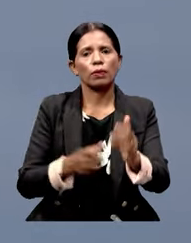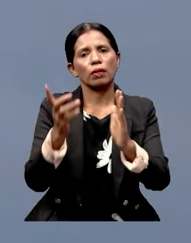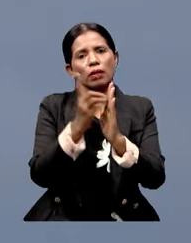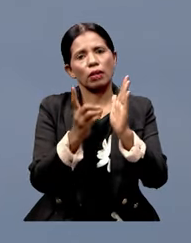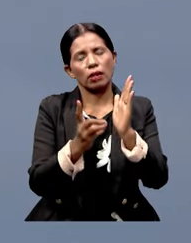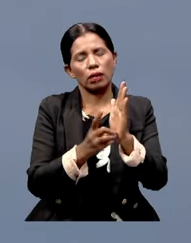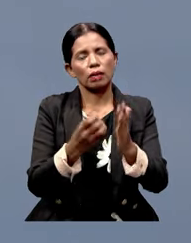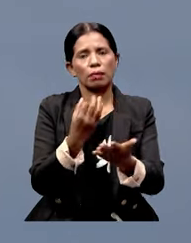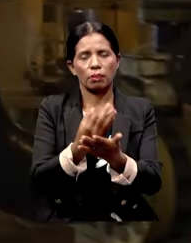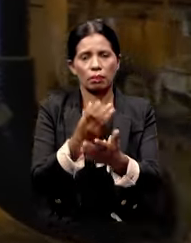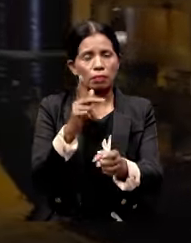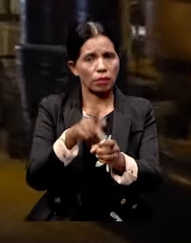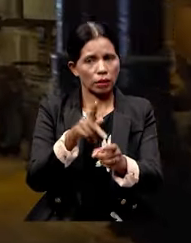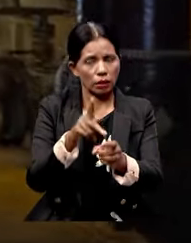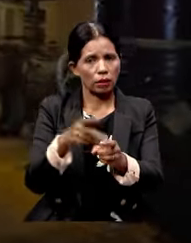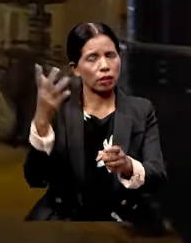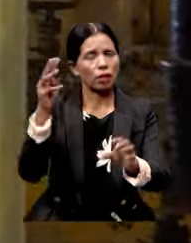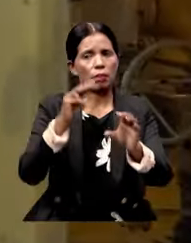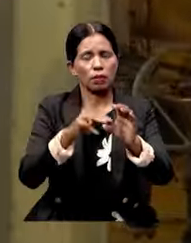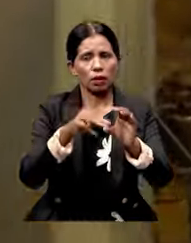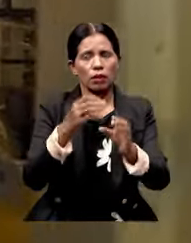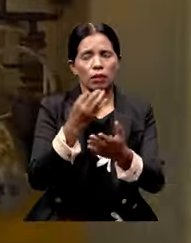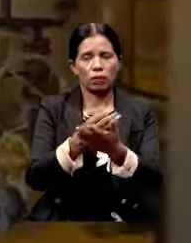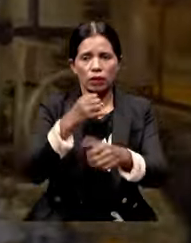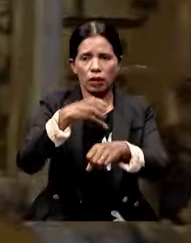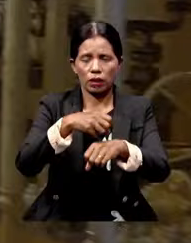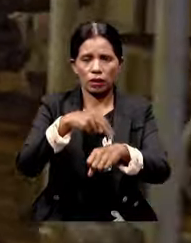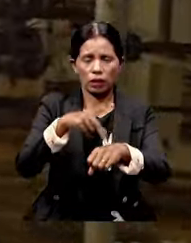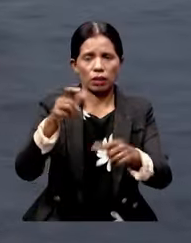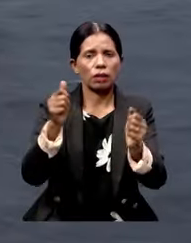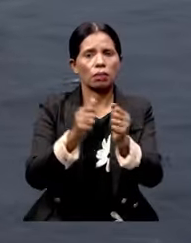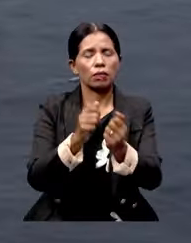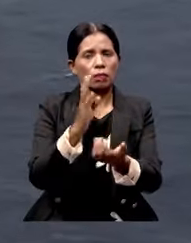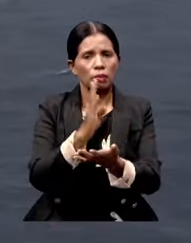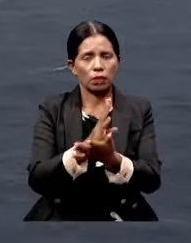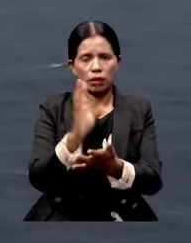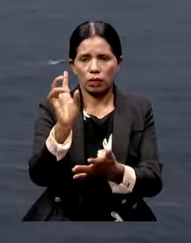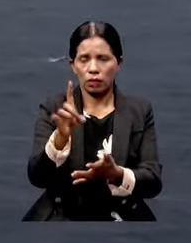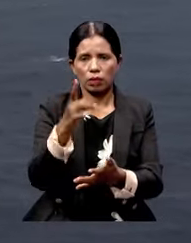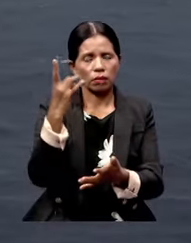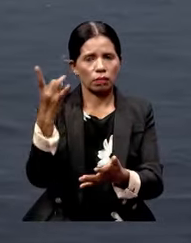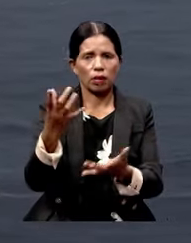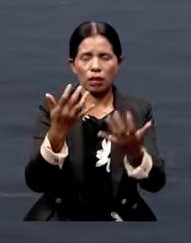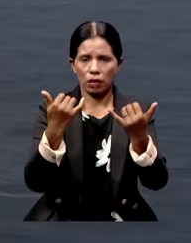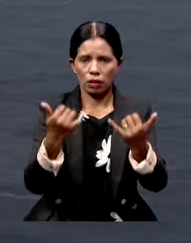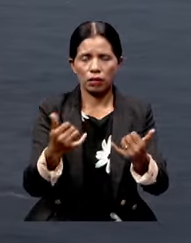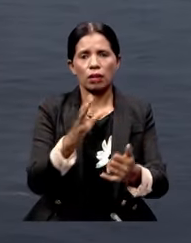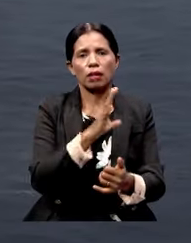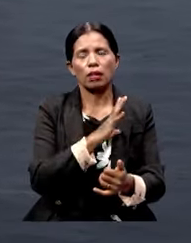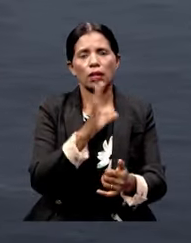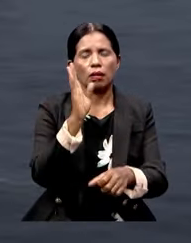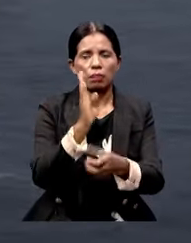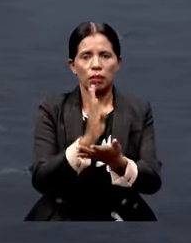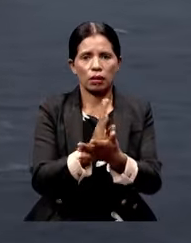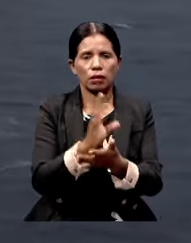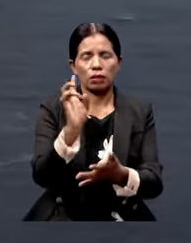ne fundo petrolífero nebe iha mercado financeiro internacional ha mutu bilion sanulu resing walu liu dau dau ne helade bilion